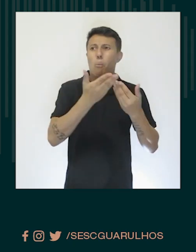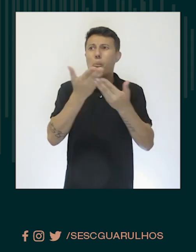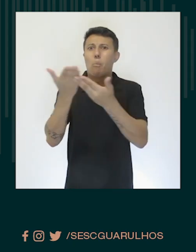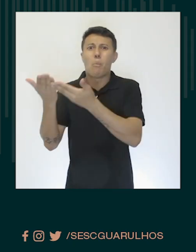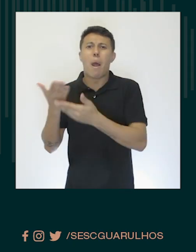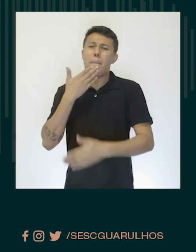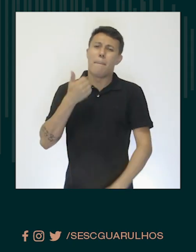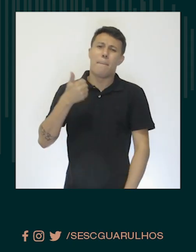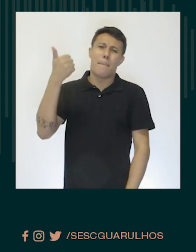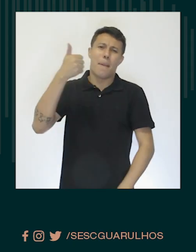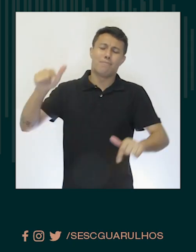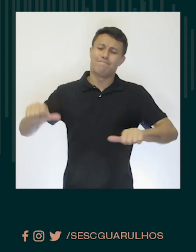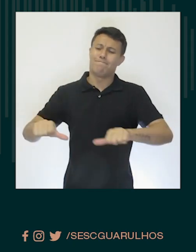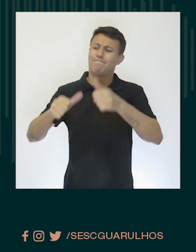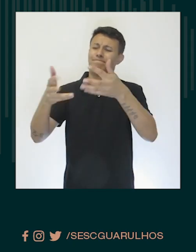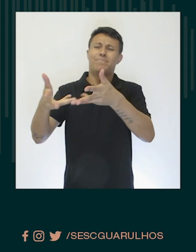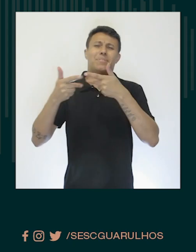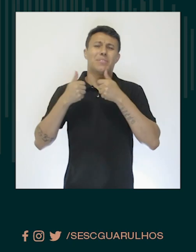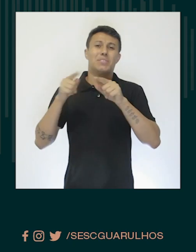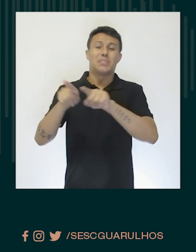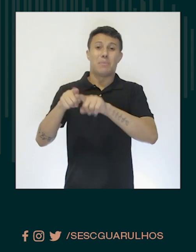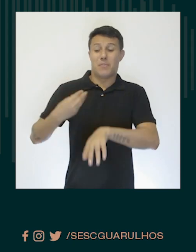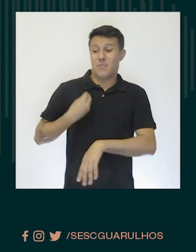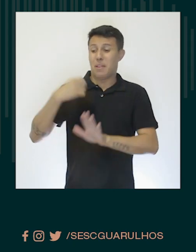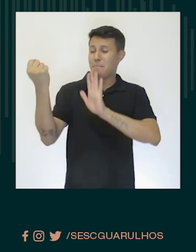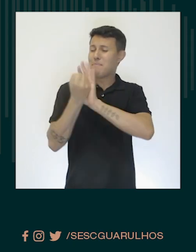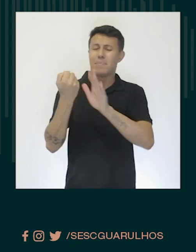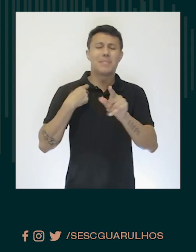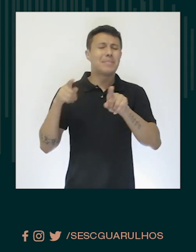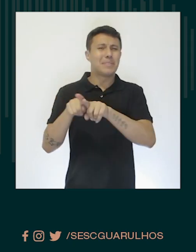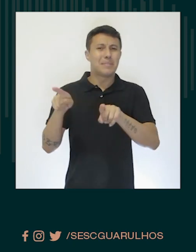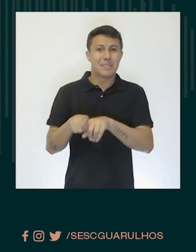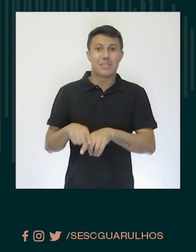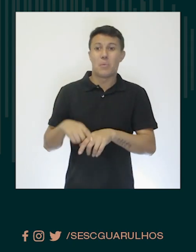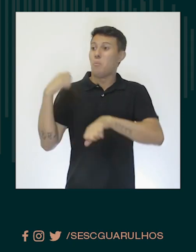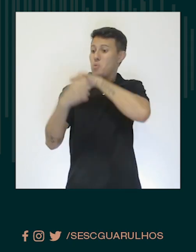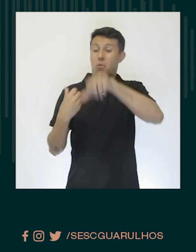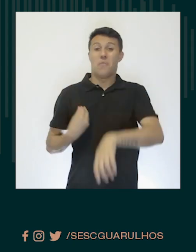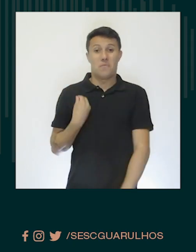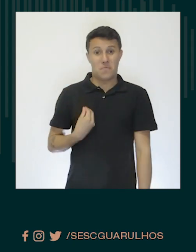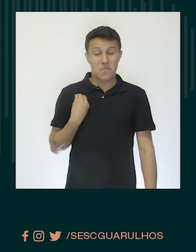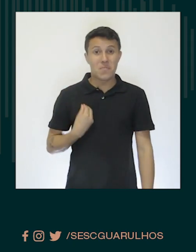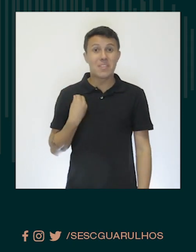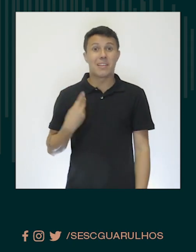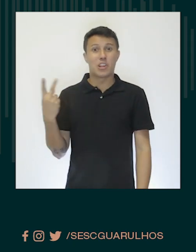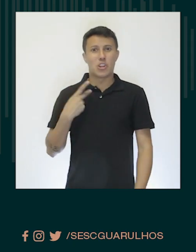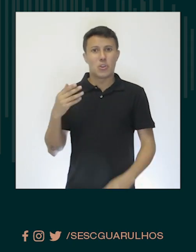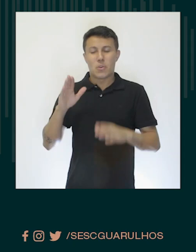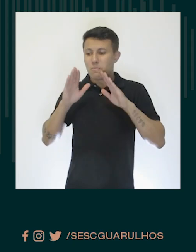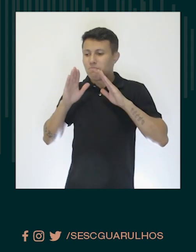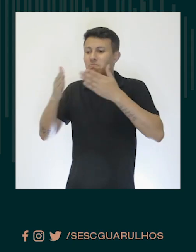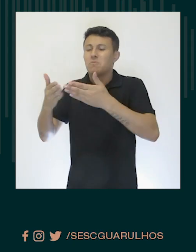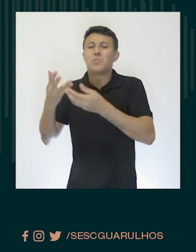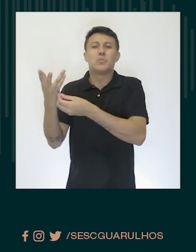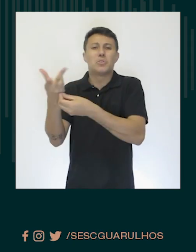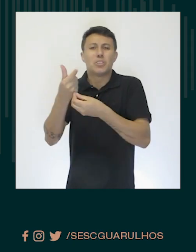foi extremamente enriquecedor para a nossa produção fotográfica, para as nossas vidas. Realmente mudou as nossas vidas. Nós nos integramos